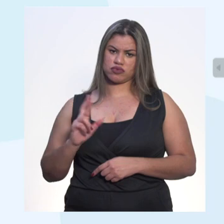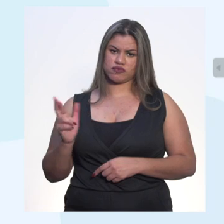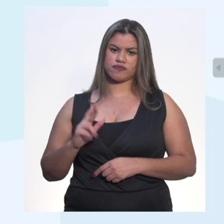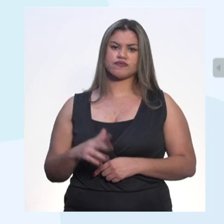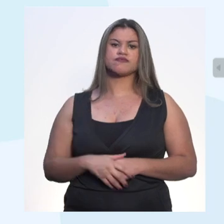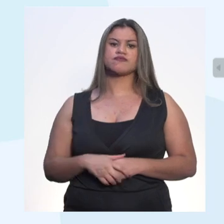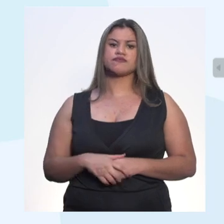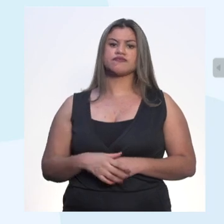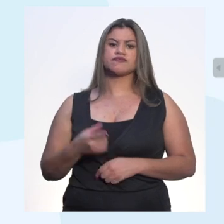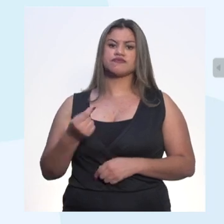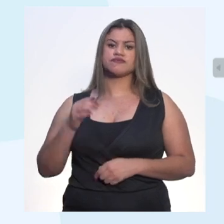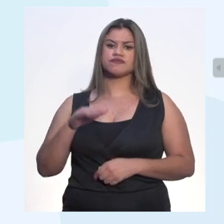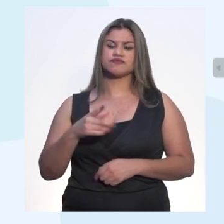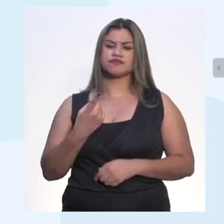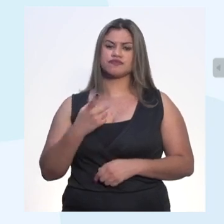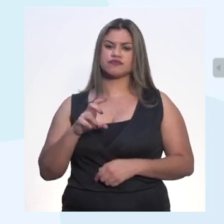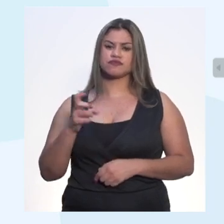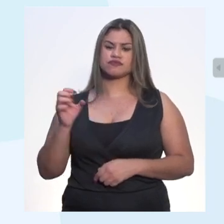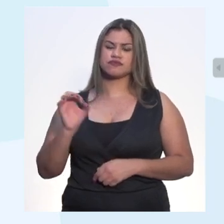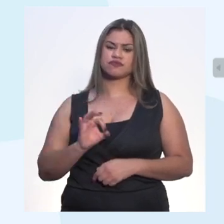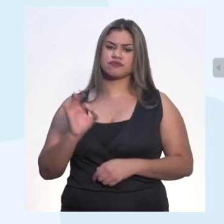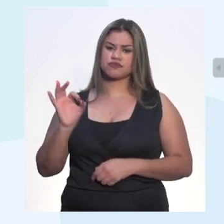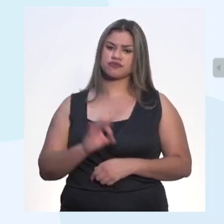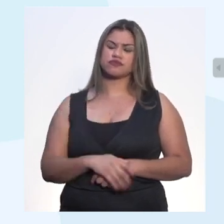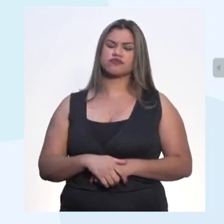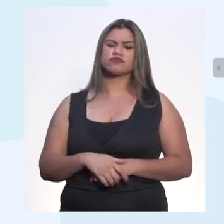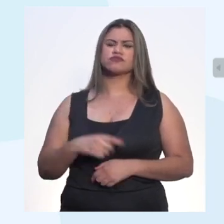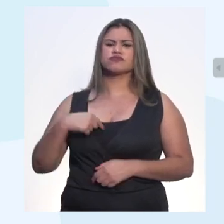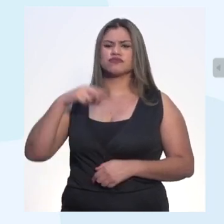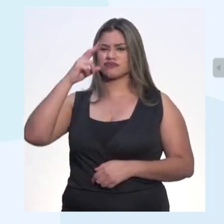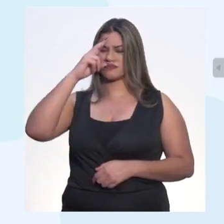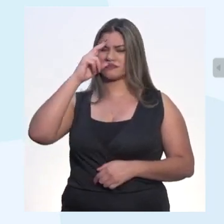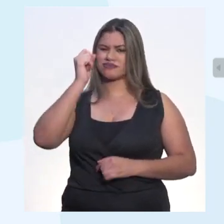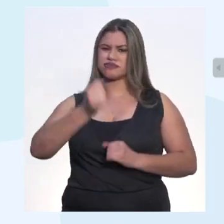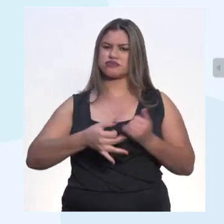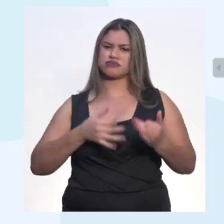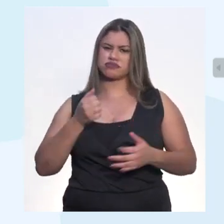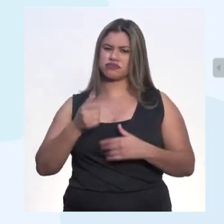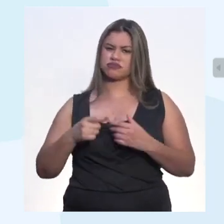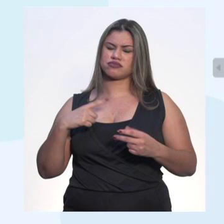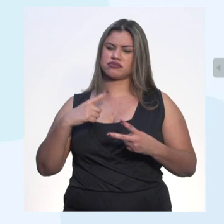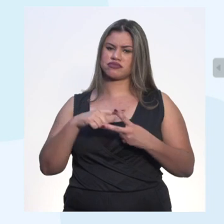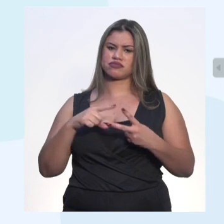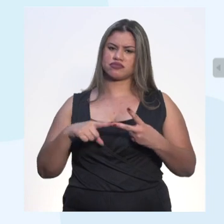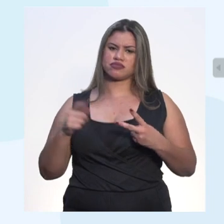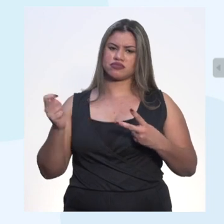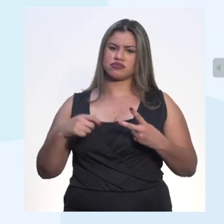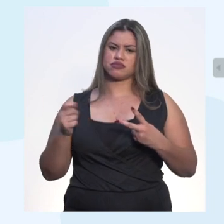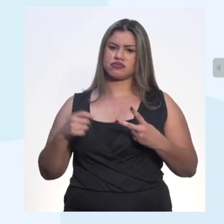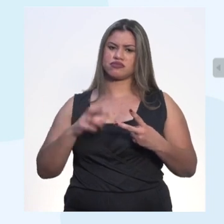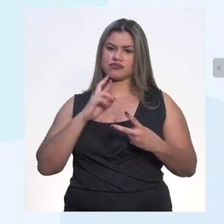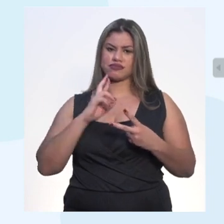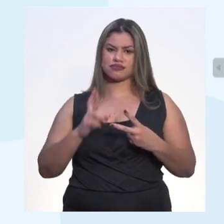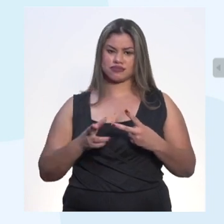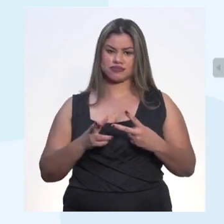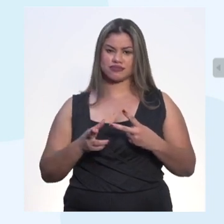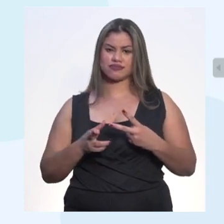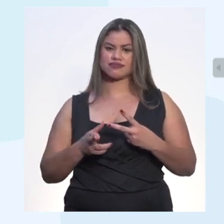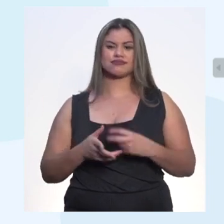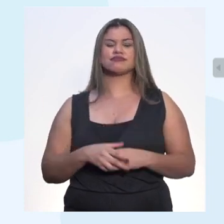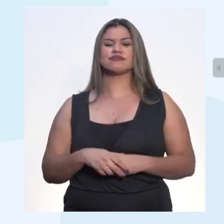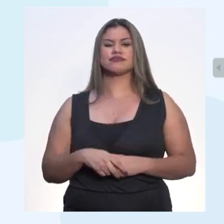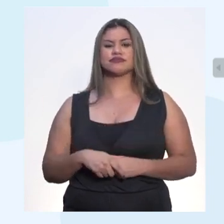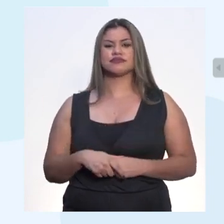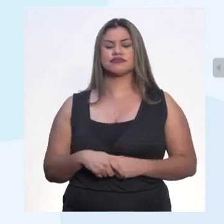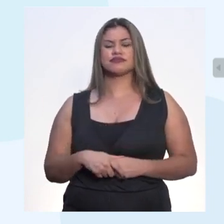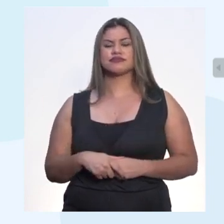R$200? E o desconto seria 15%. Lembra que eu trouxe para vocês que a gente tem duas formas de resolver